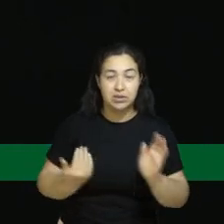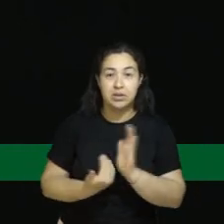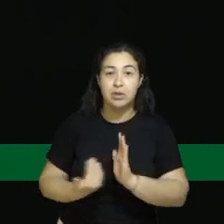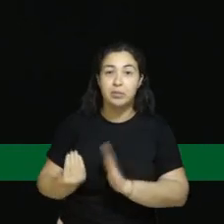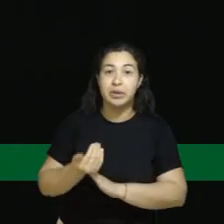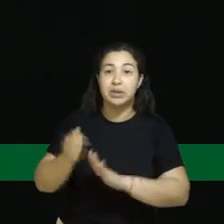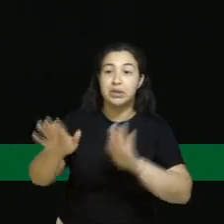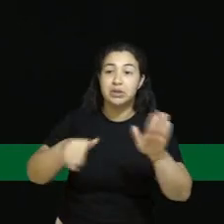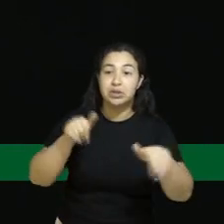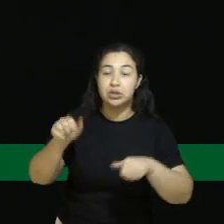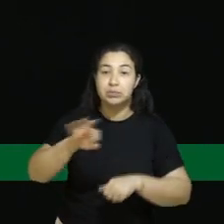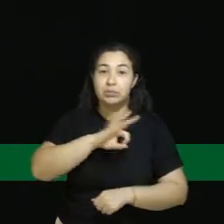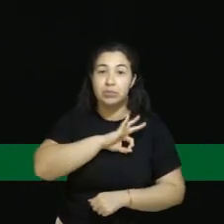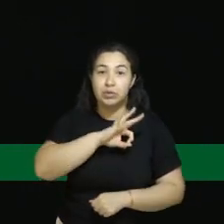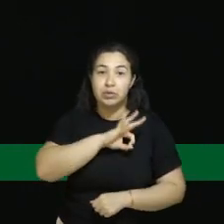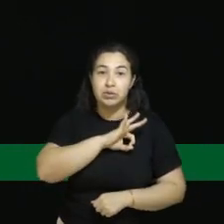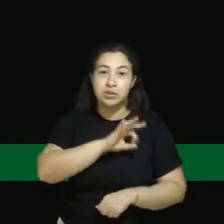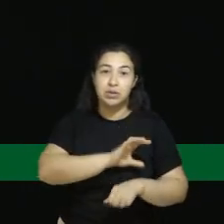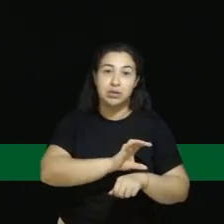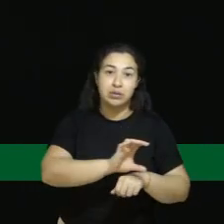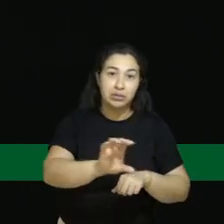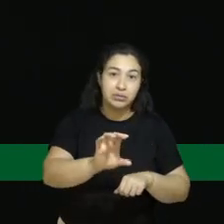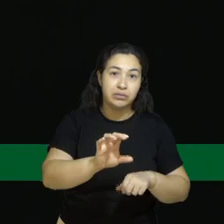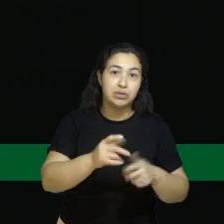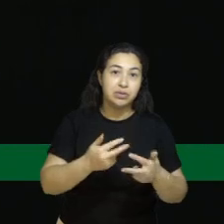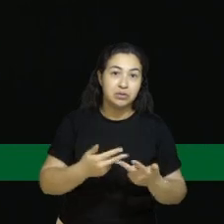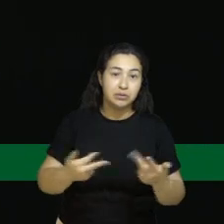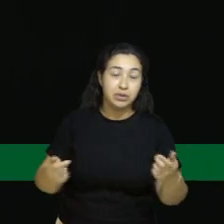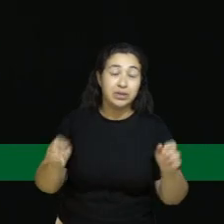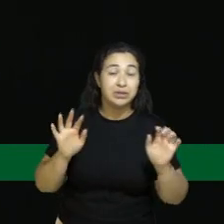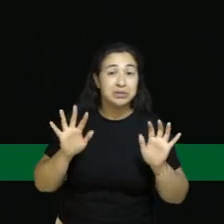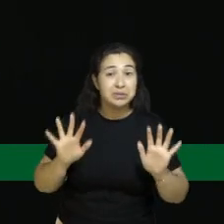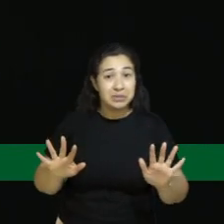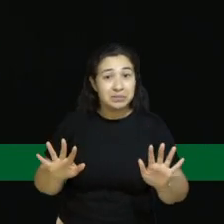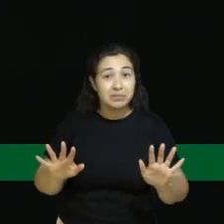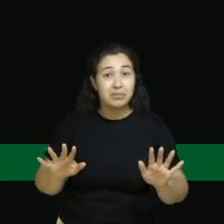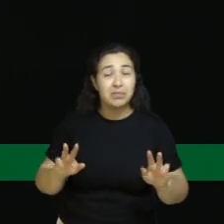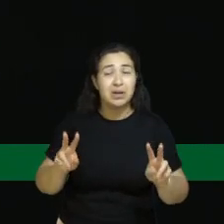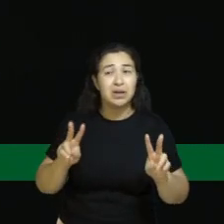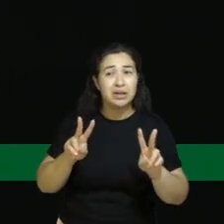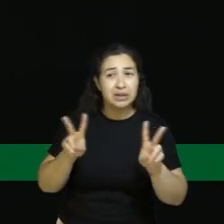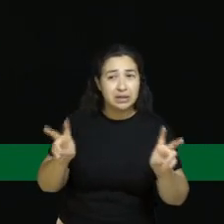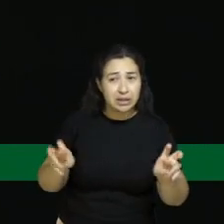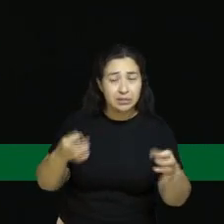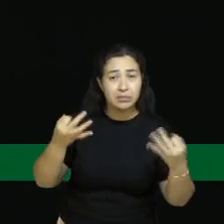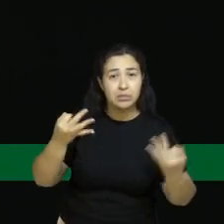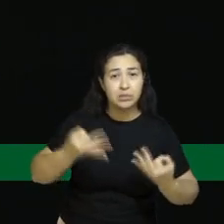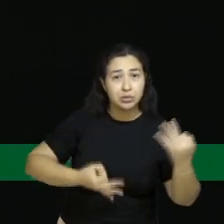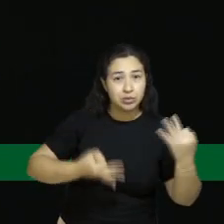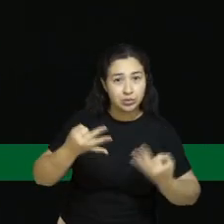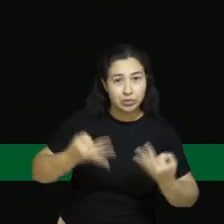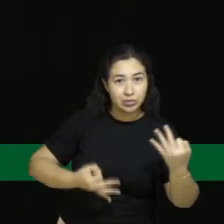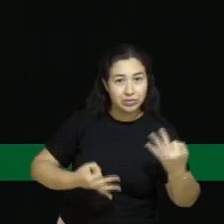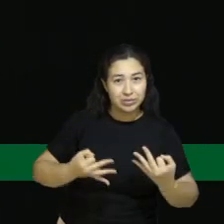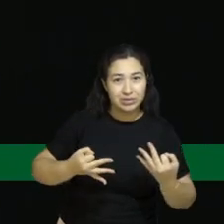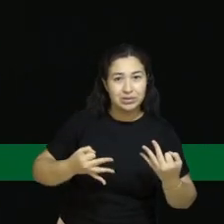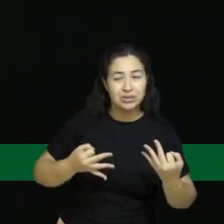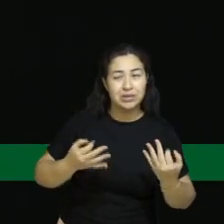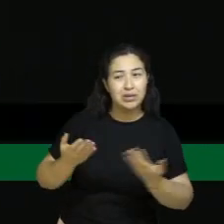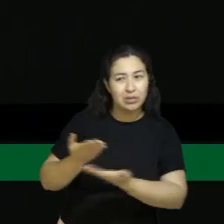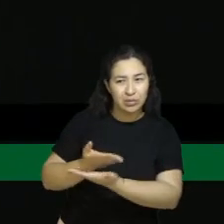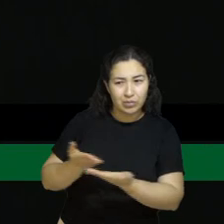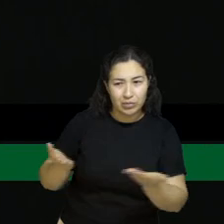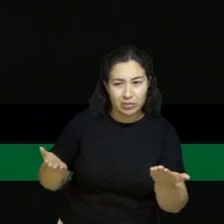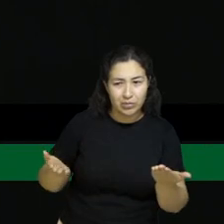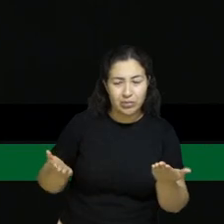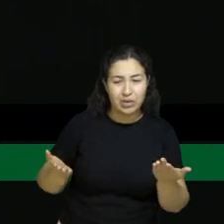mais equipamentos, mais investimentos. Mas fato é que a pauta judiciária atravessa essas questões